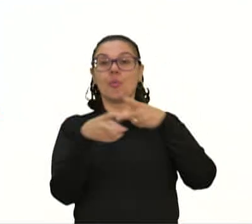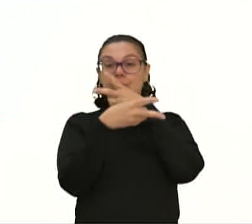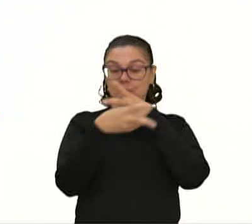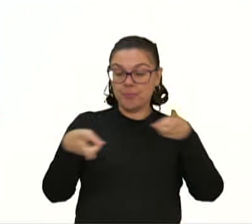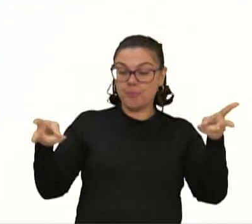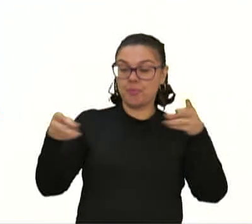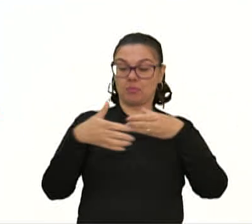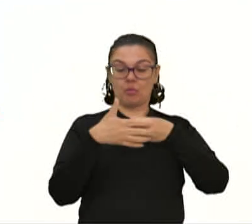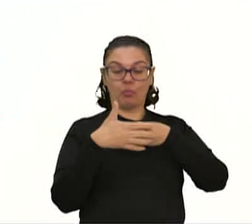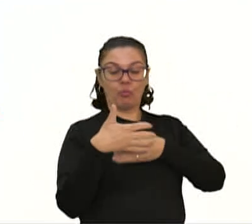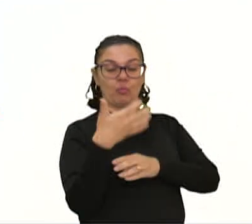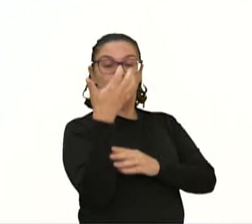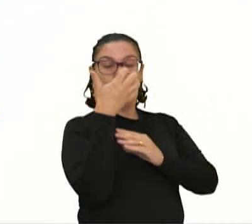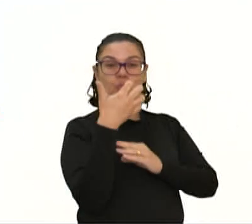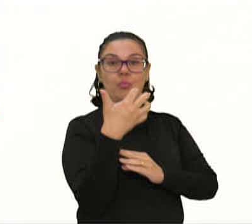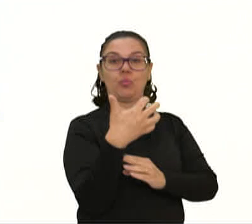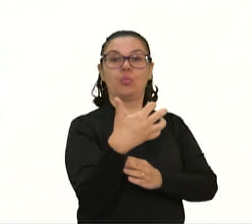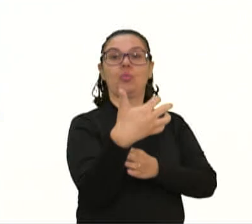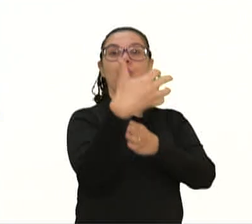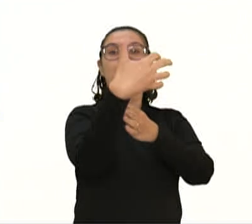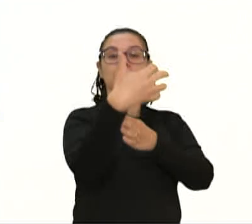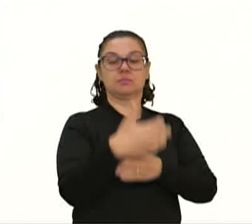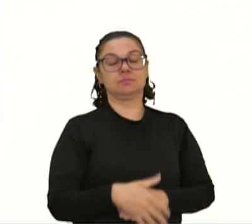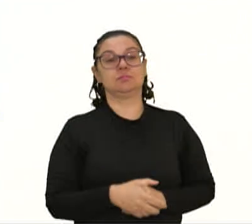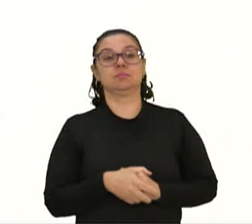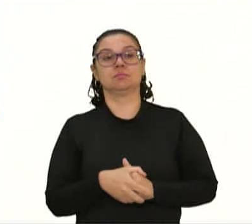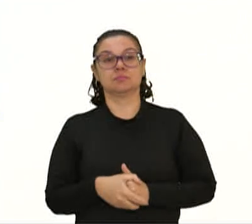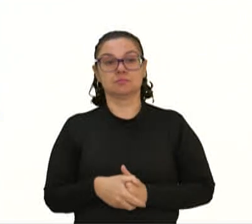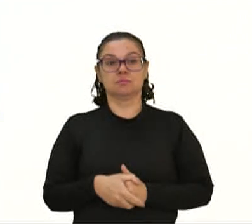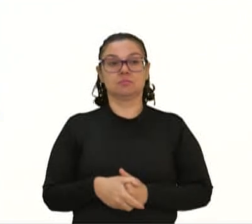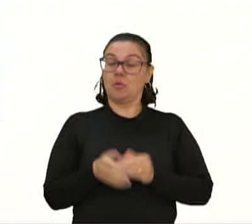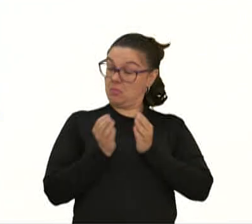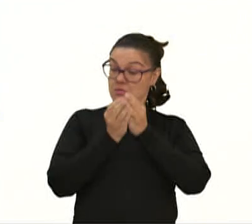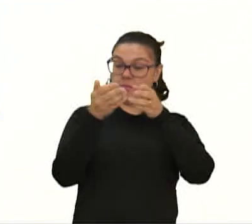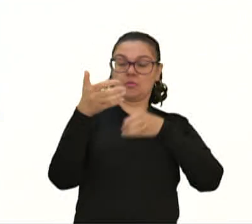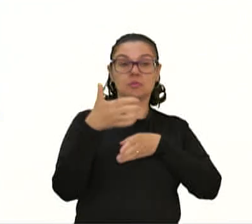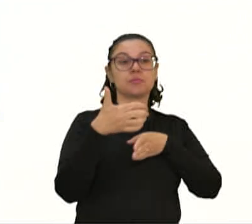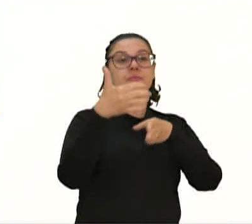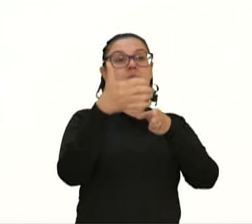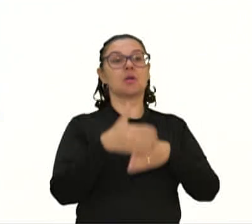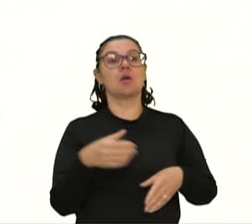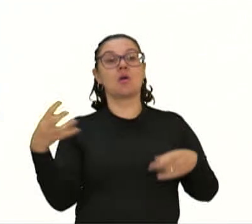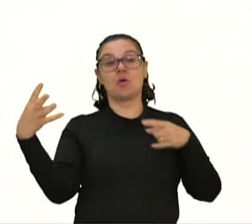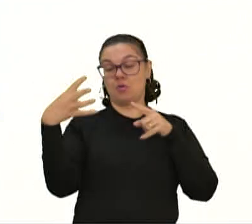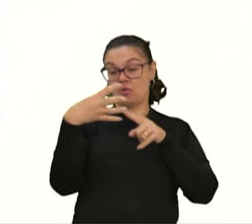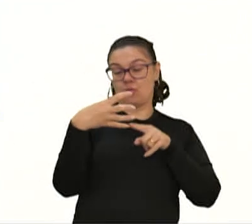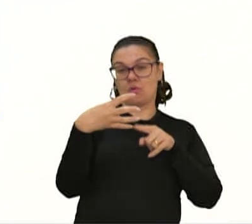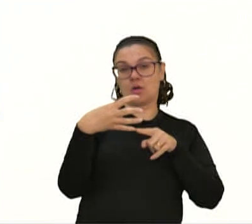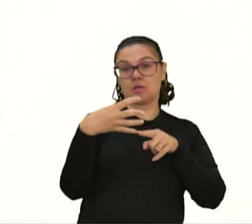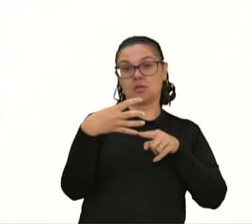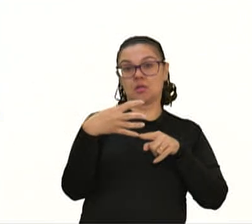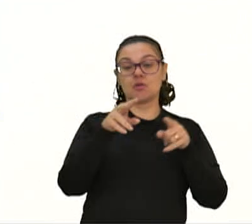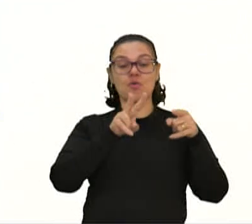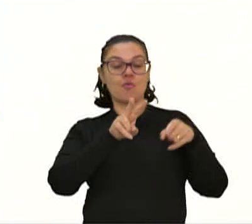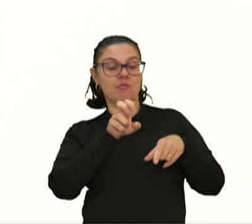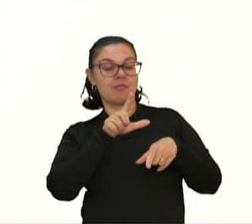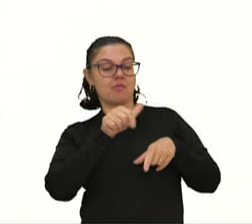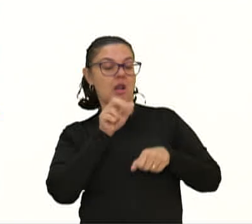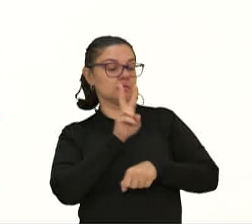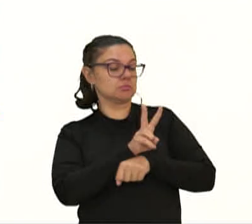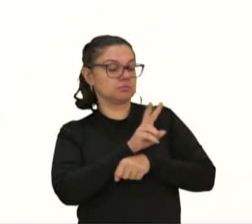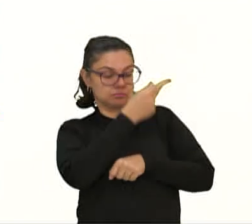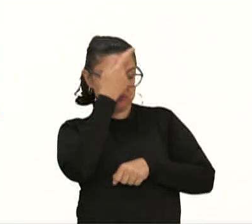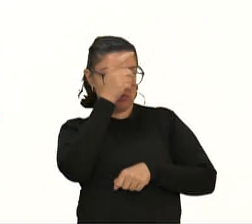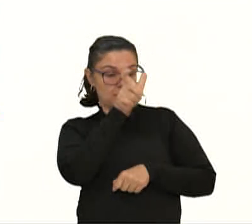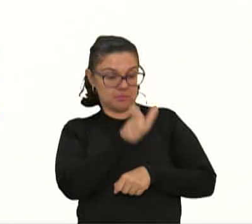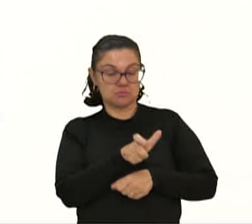do vento, impede embarcações. Pano, o barco, a vela. 4. Ato de velar, de cuidar de alguém,